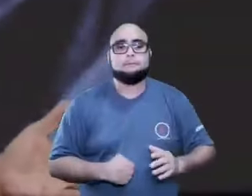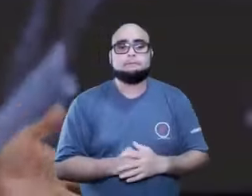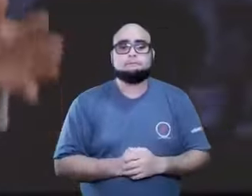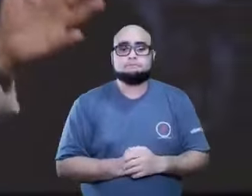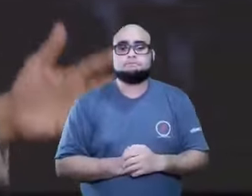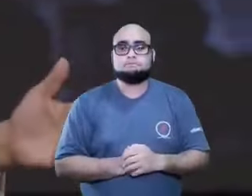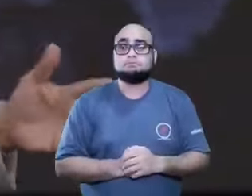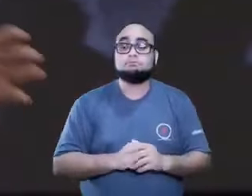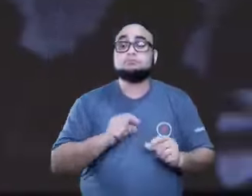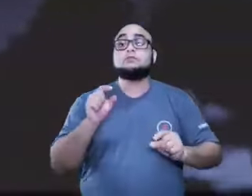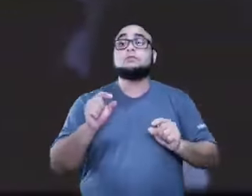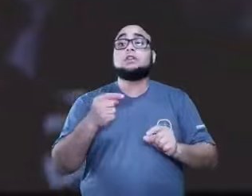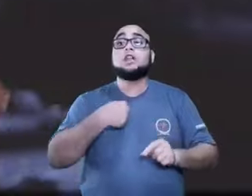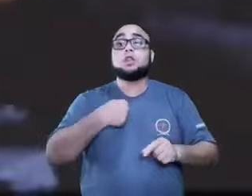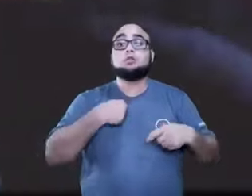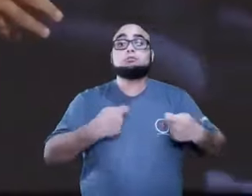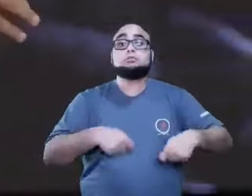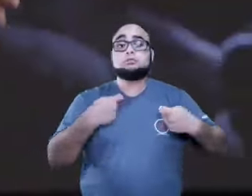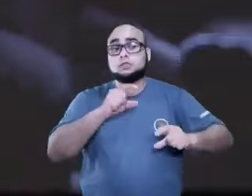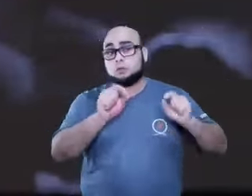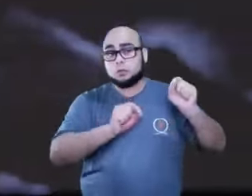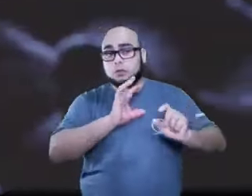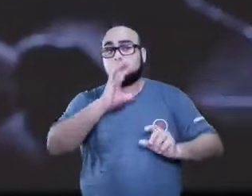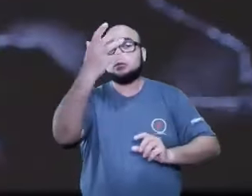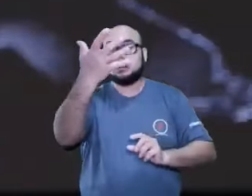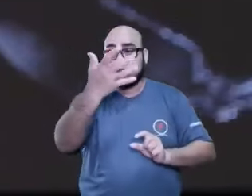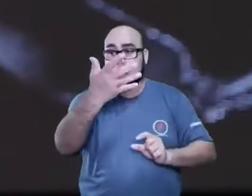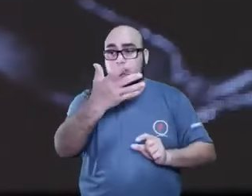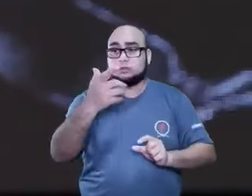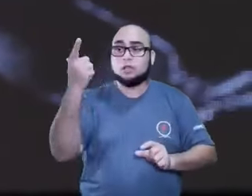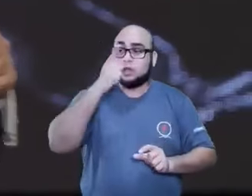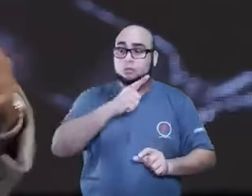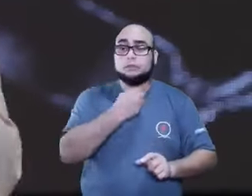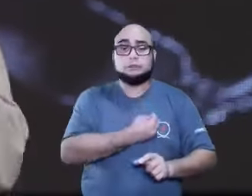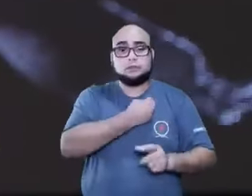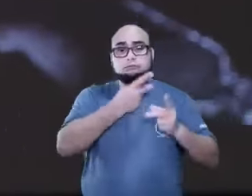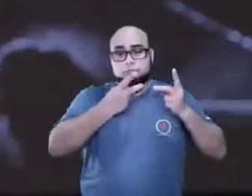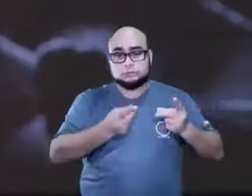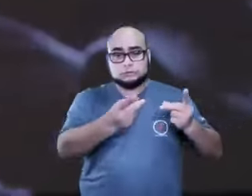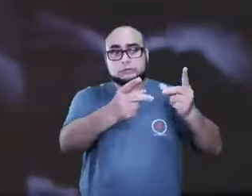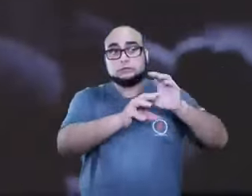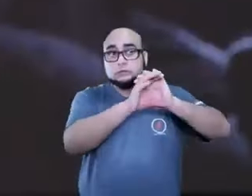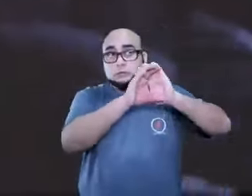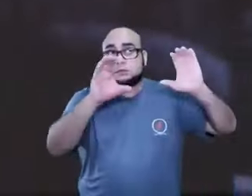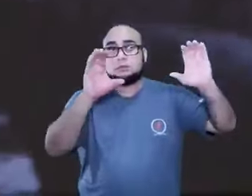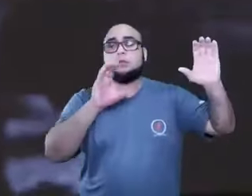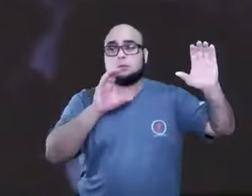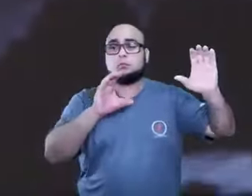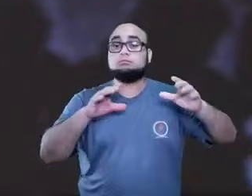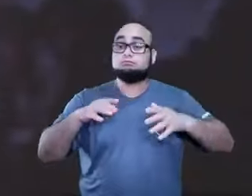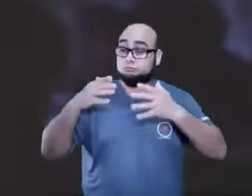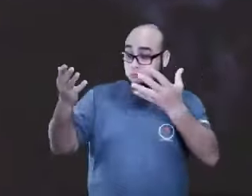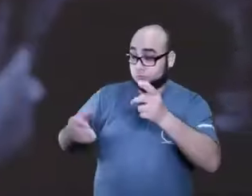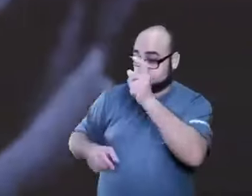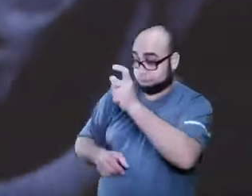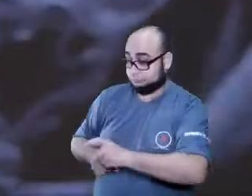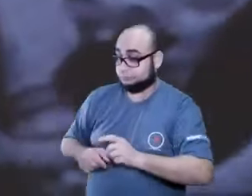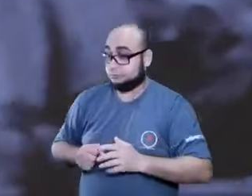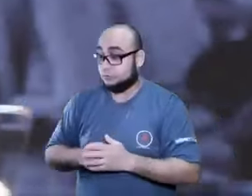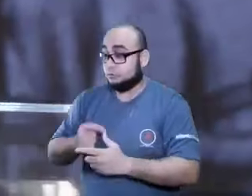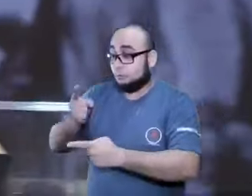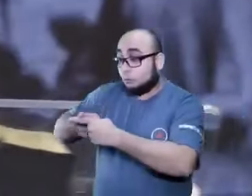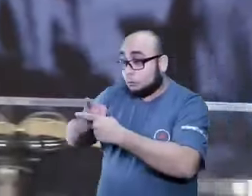tenho, o que preciso fazer para herdar a vida eterna? Então eu preciso que vocês entendam isso, por que que ele